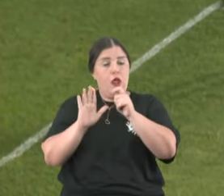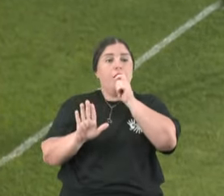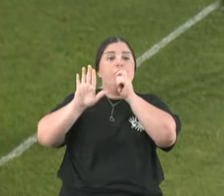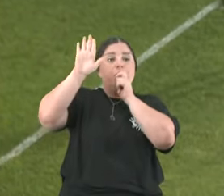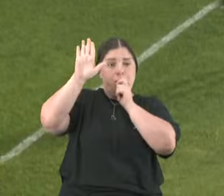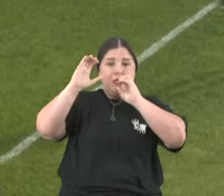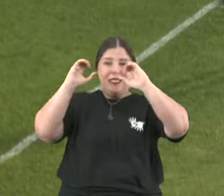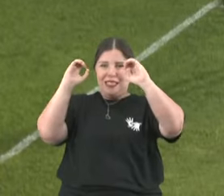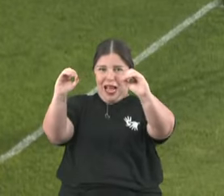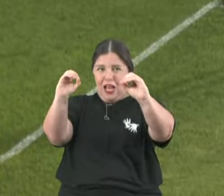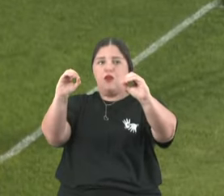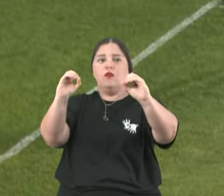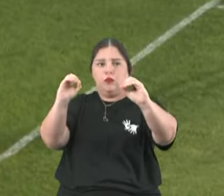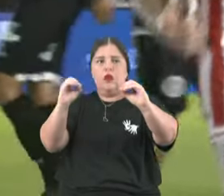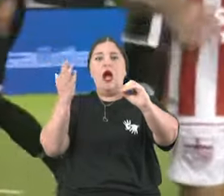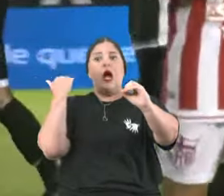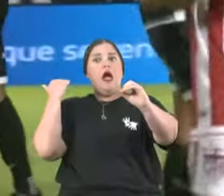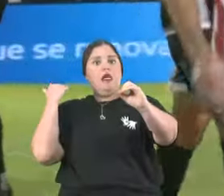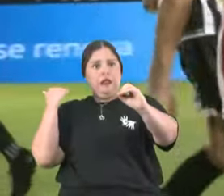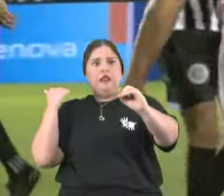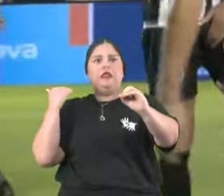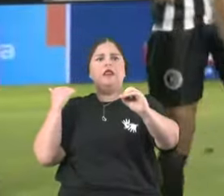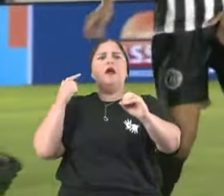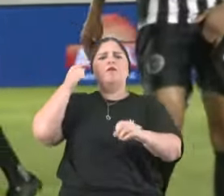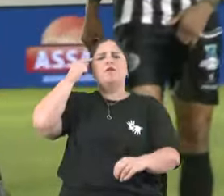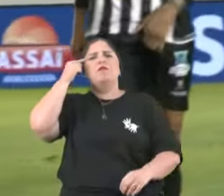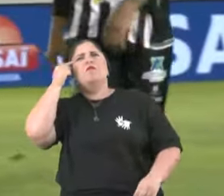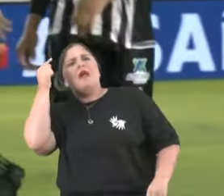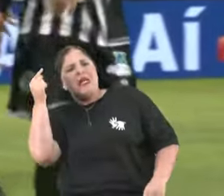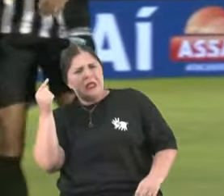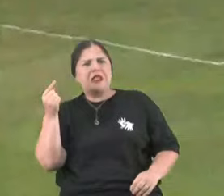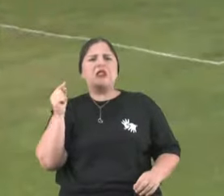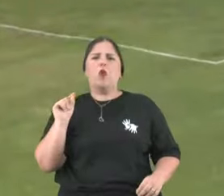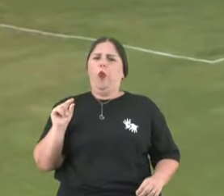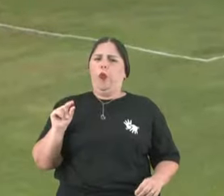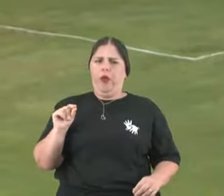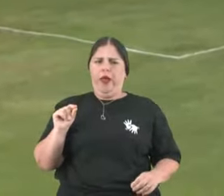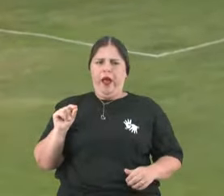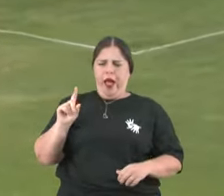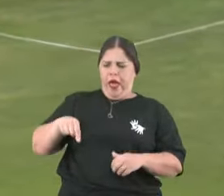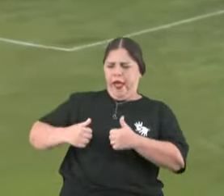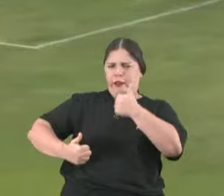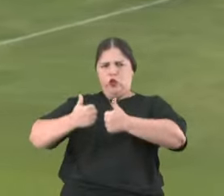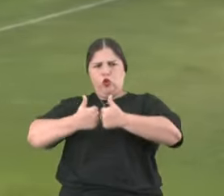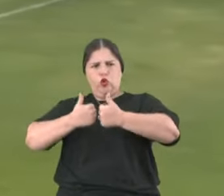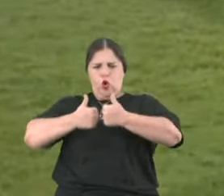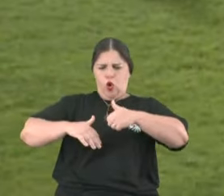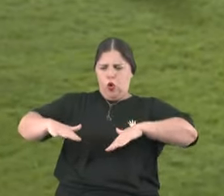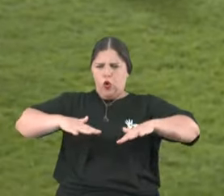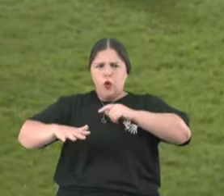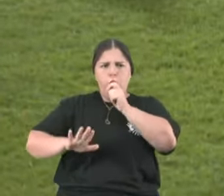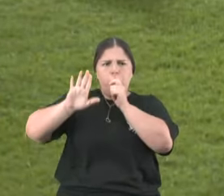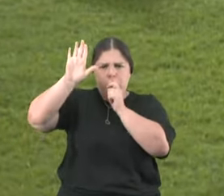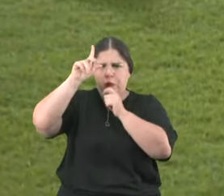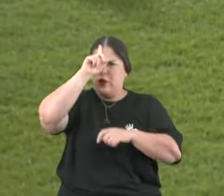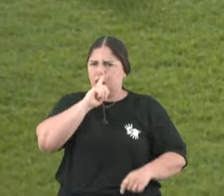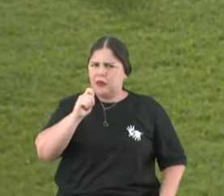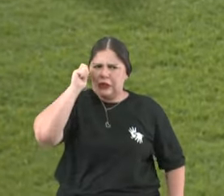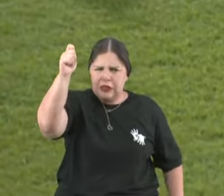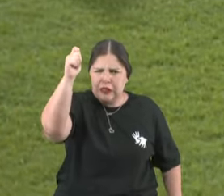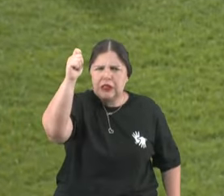né? Você tem uma perspectiva de um jogador, de repente, tomar um cartão desse. Mas se é, por exemplo,